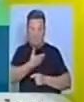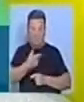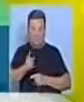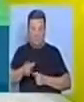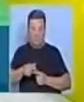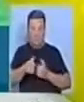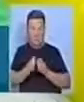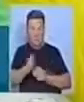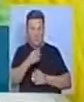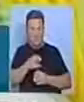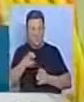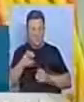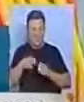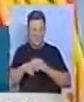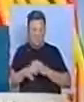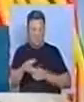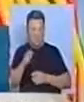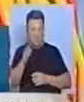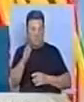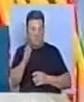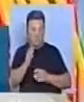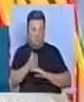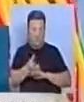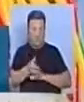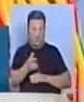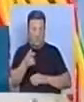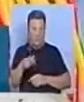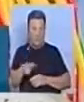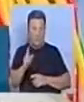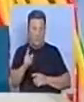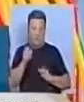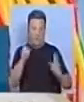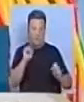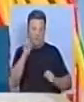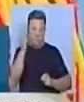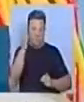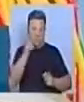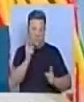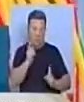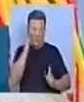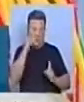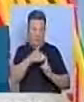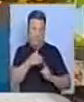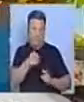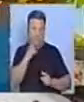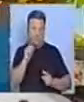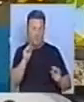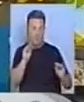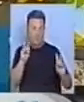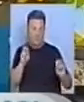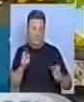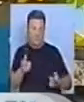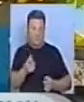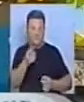Do assalto de um lado e do outro, etc. Hoje é o assalto em termos culturais, não é? É nesse sentido que o título foi posto, não é? Sim. E